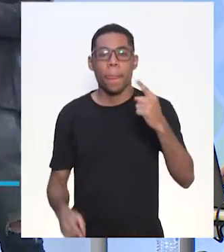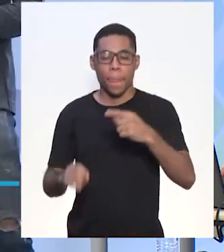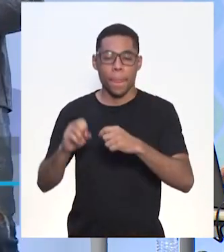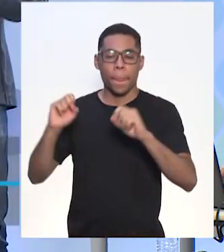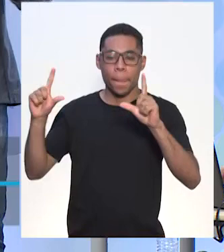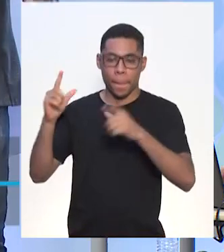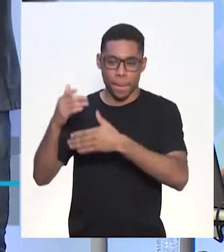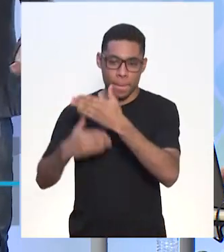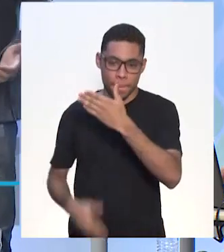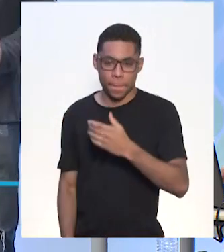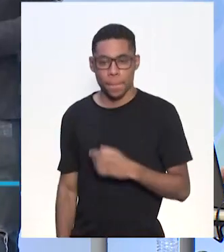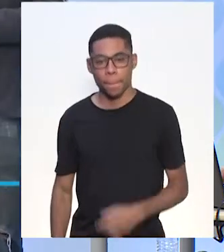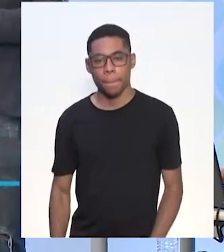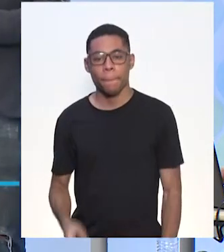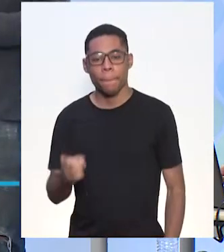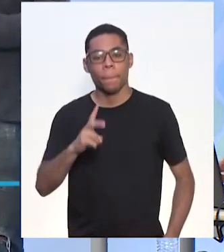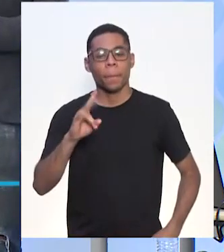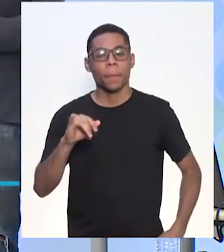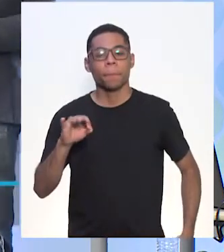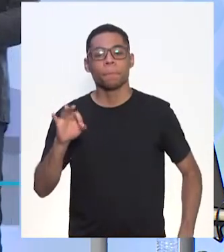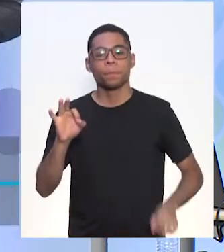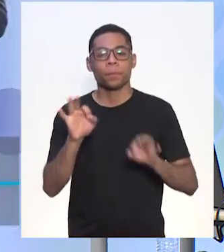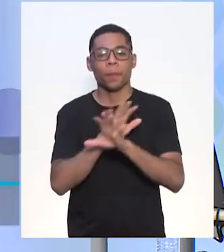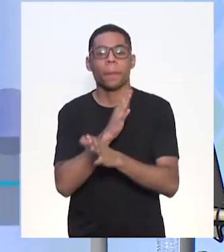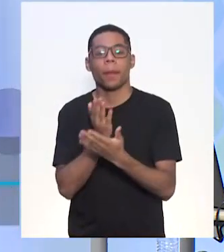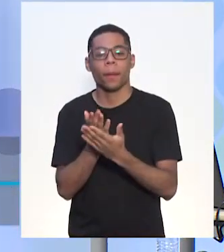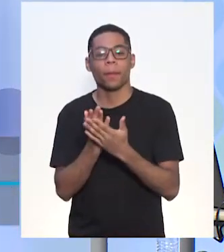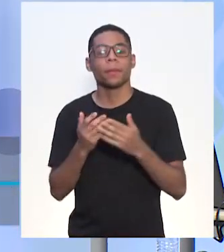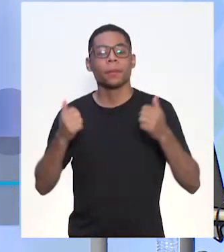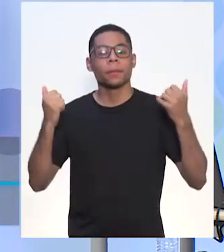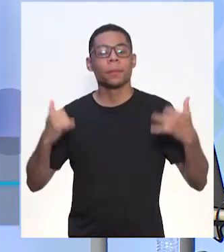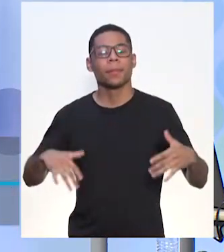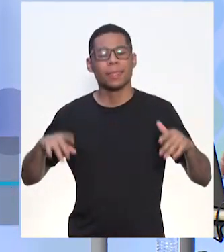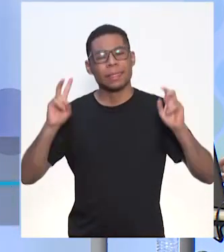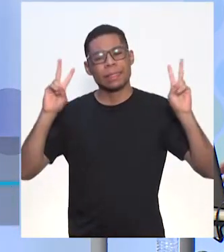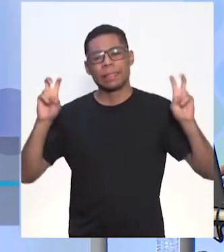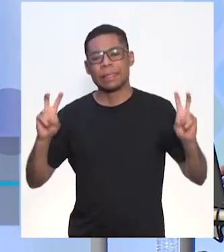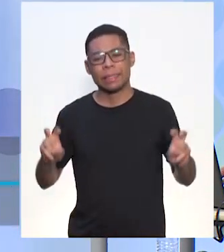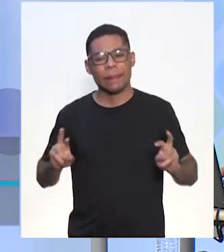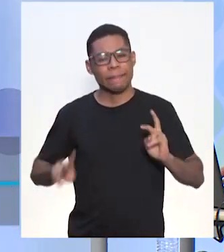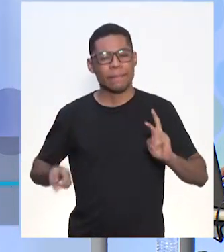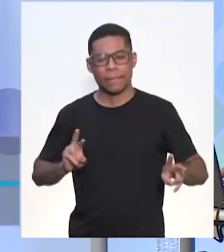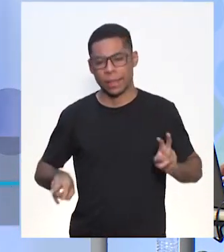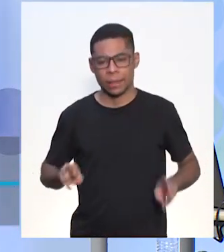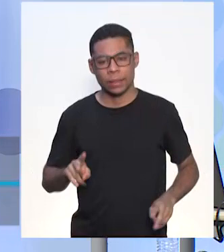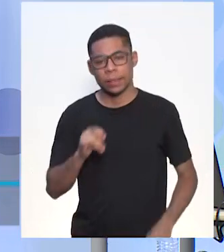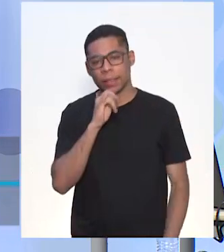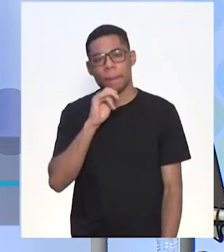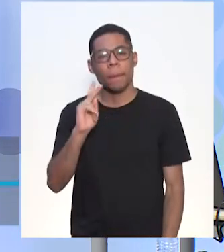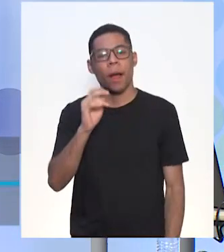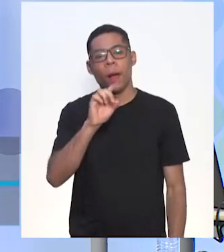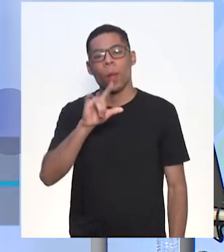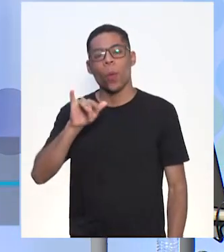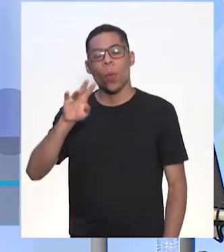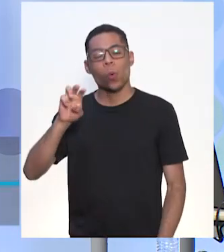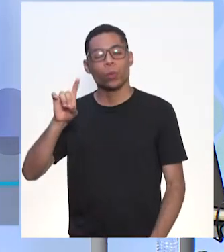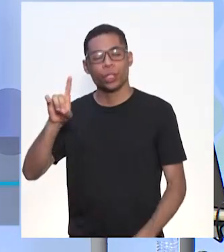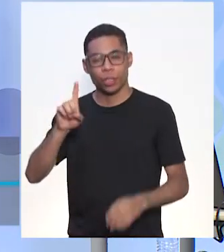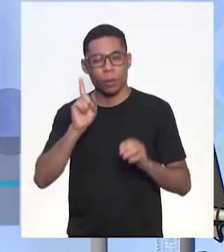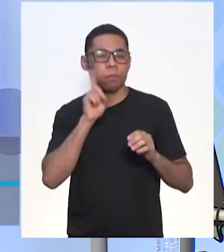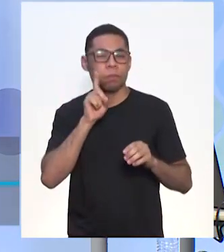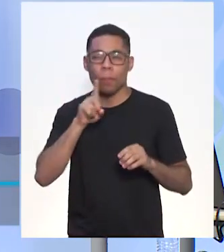A gente vai terminar a aula aqui falando, tem muito... Olha, Hollywood produziu